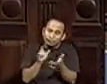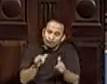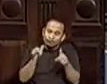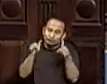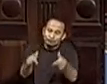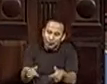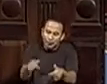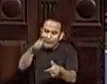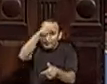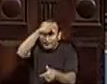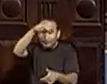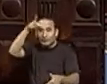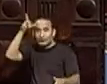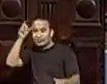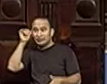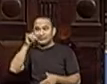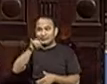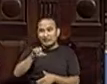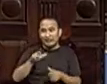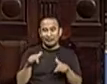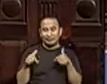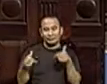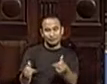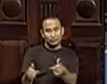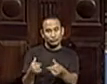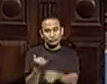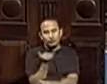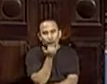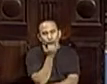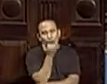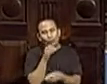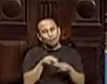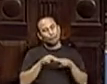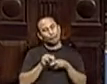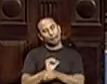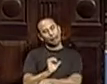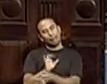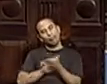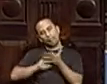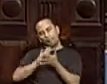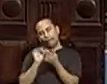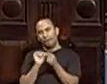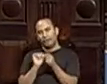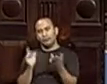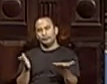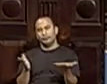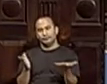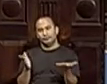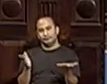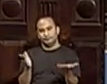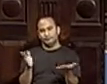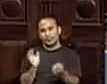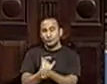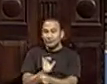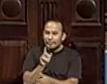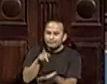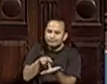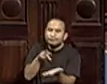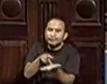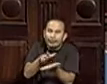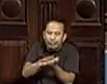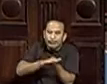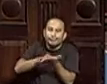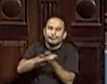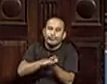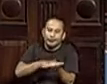da prefeitura se tornar uma desculpa para que o Estado nada faça. E o Estado, na verdade, nada